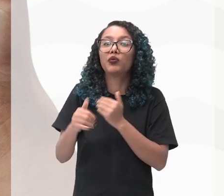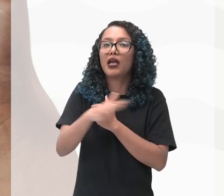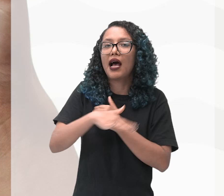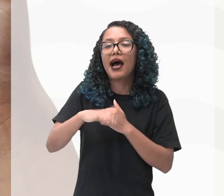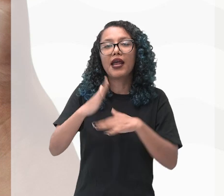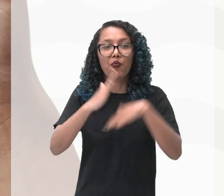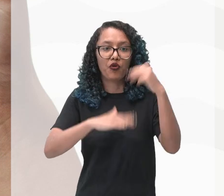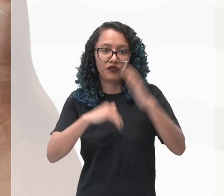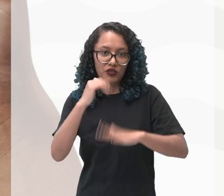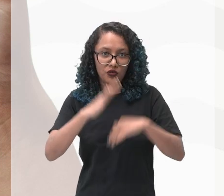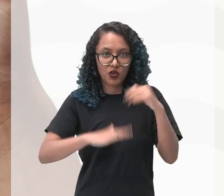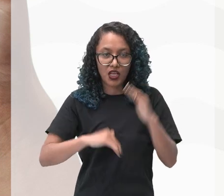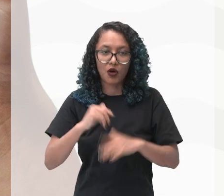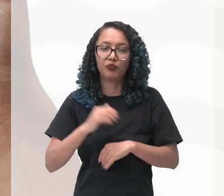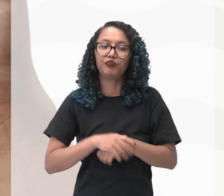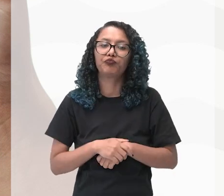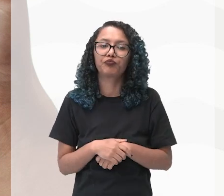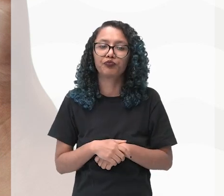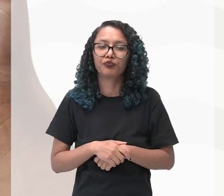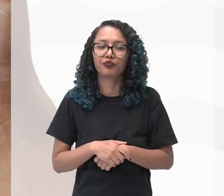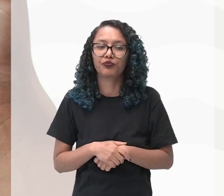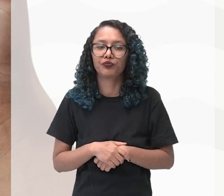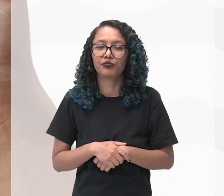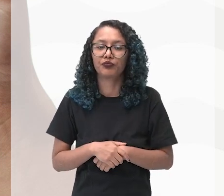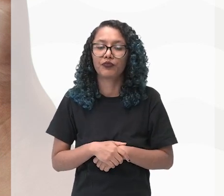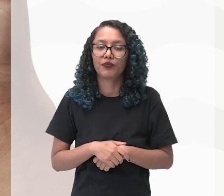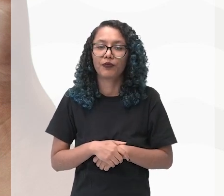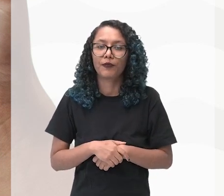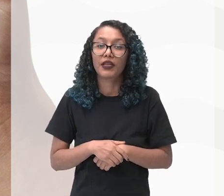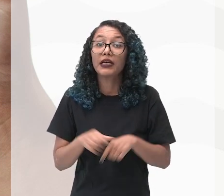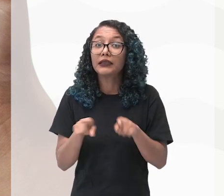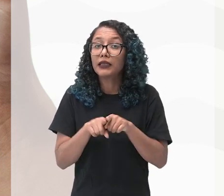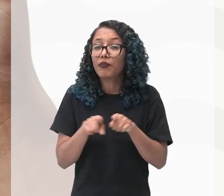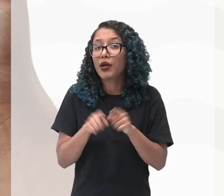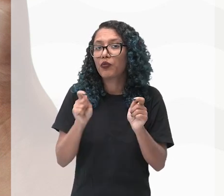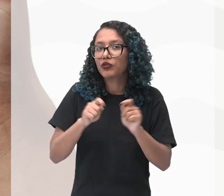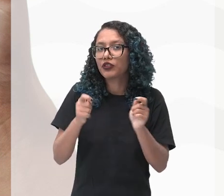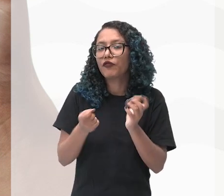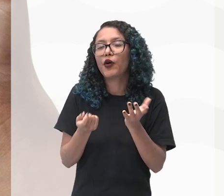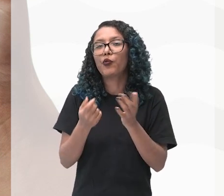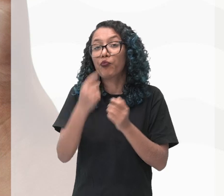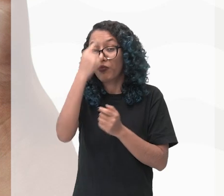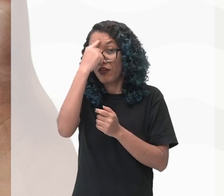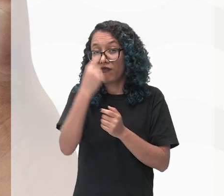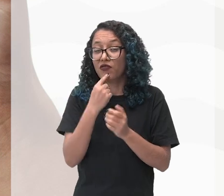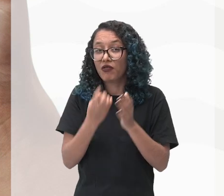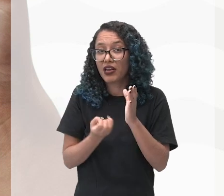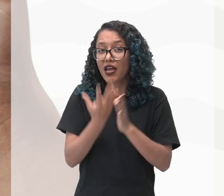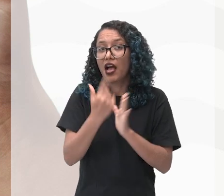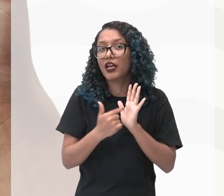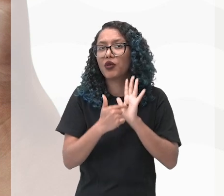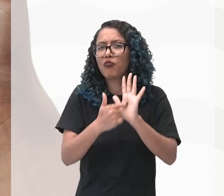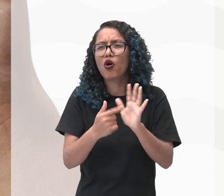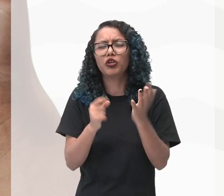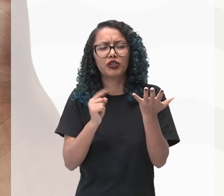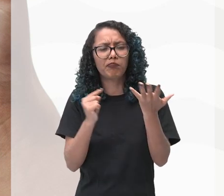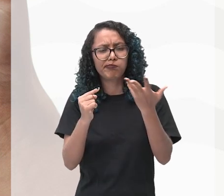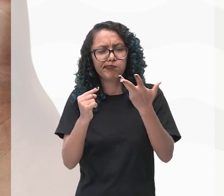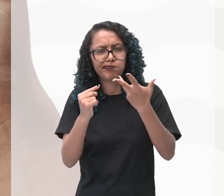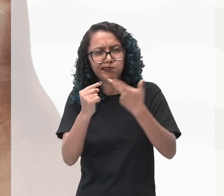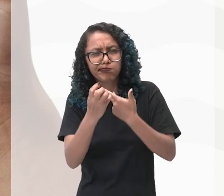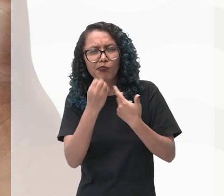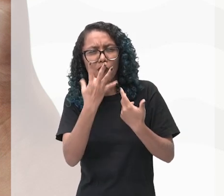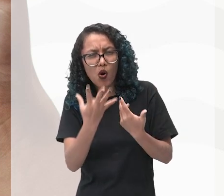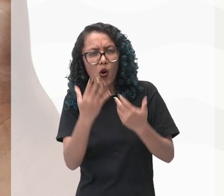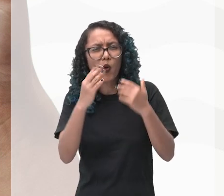e desenvolvimento de carreira. Nessas redes sociais, os usuários podem